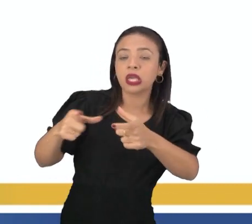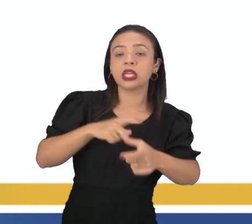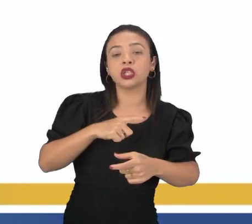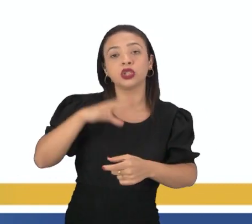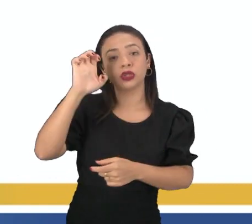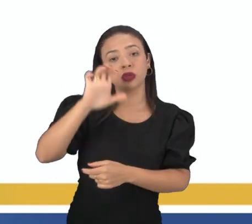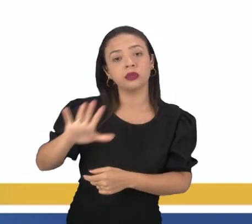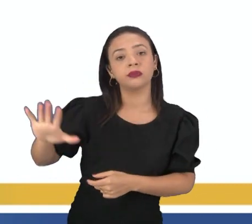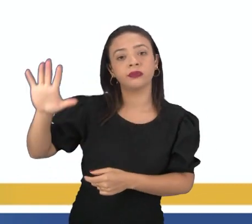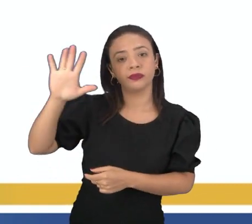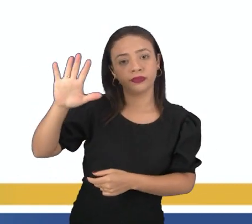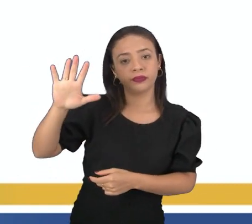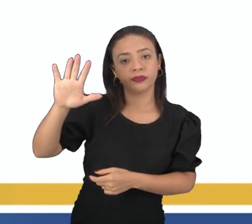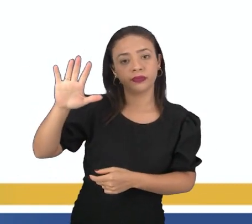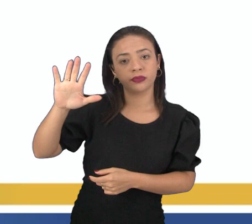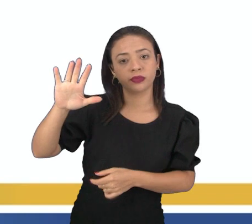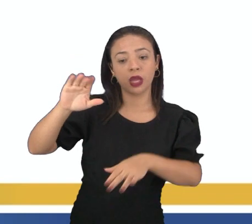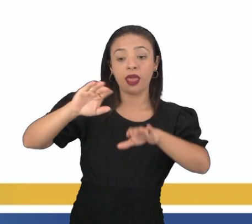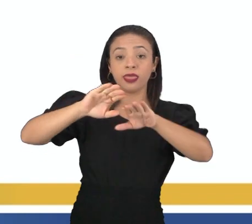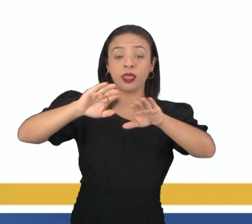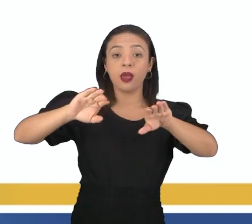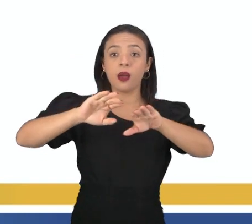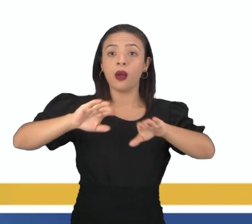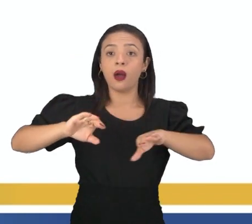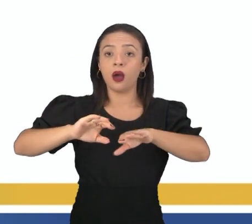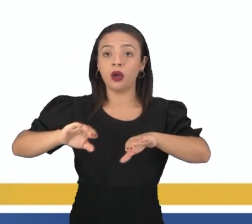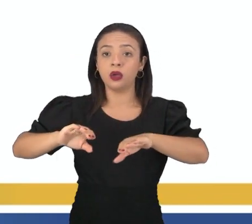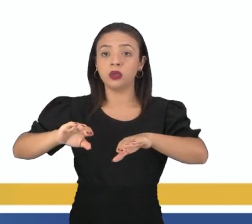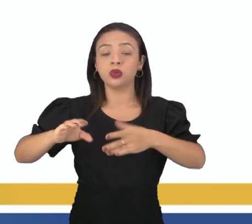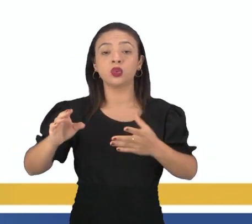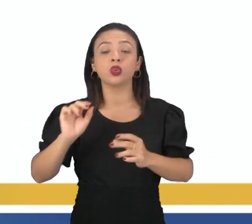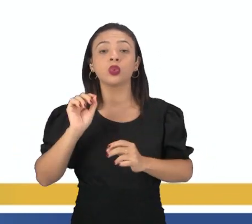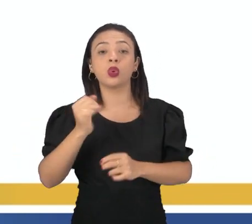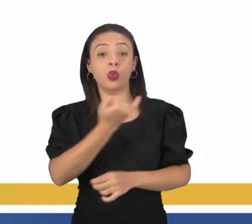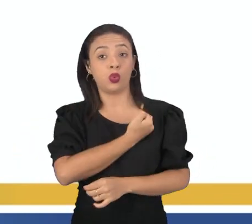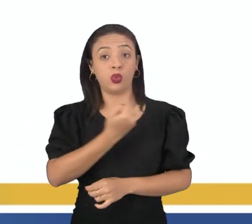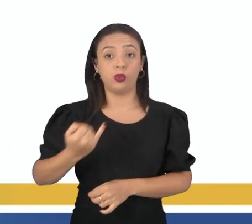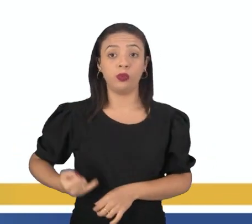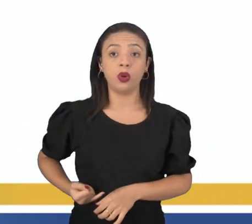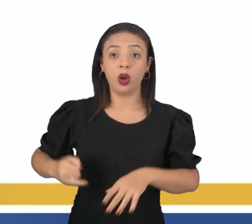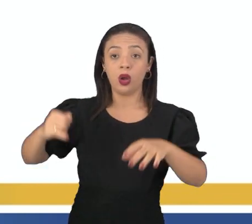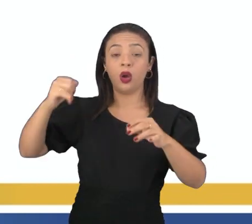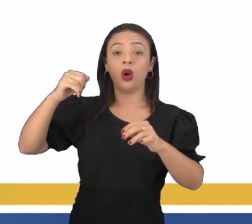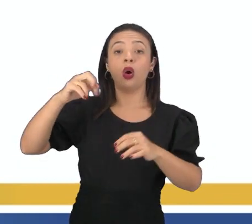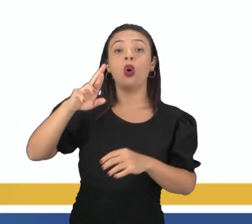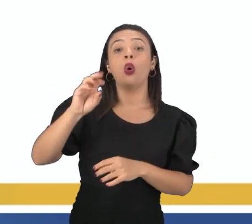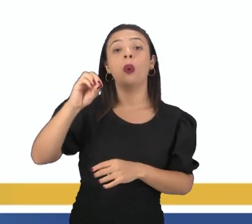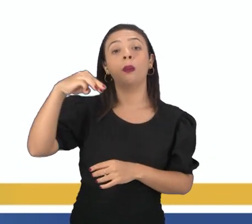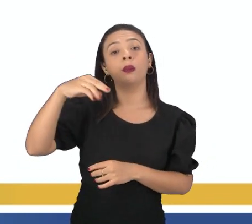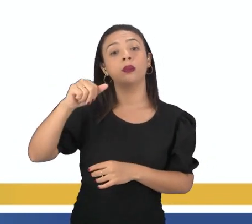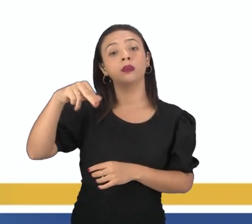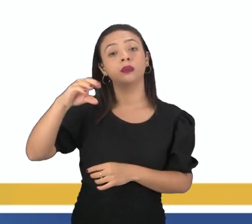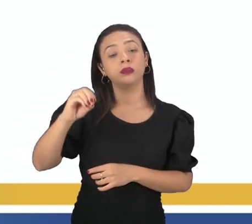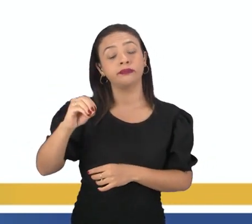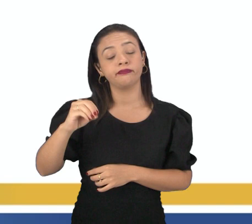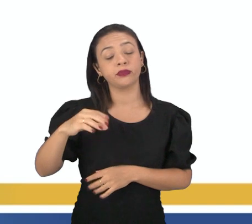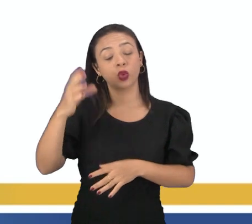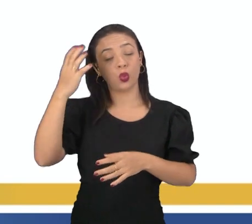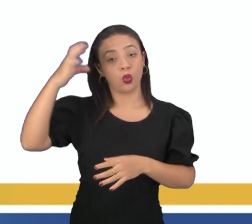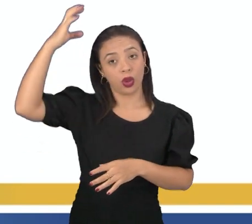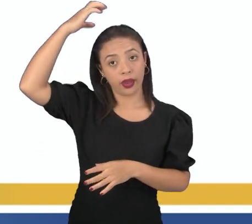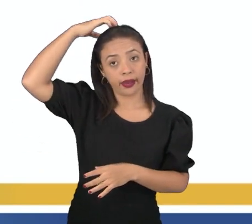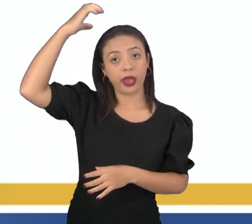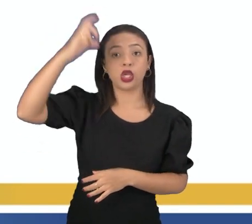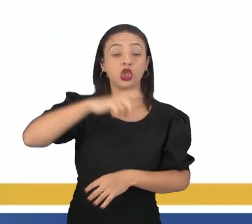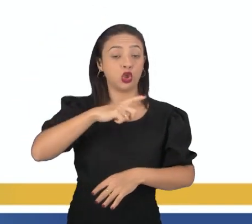a desagregação do Império Romano, do Ocidente, os reis exerciam principalmente funções militares e